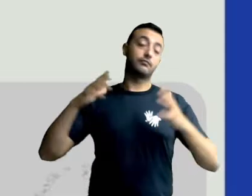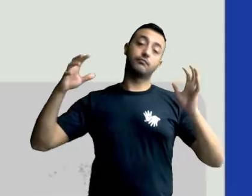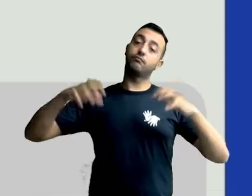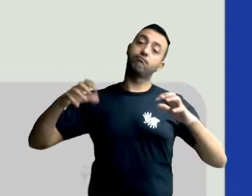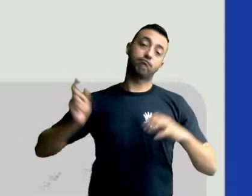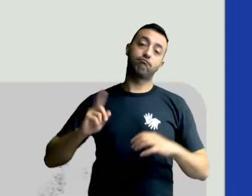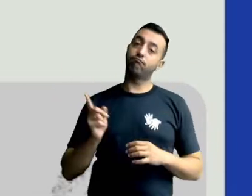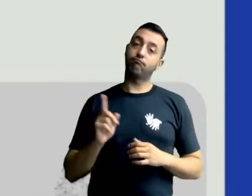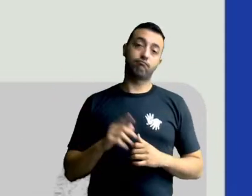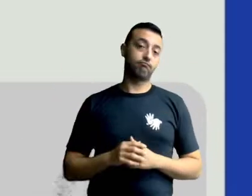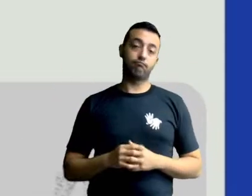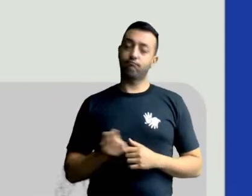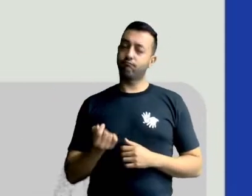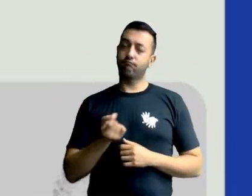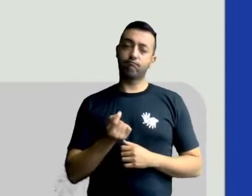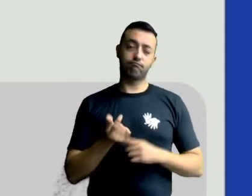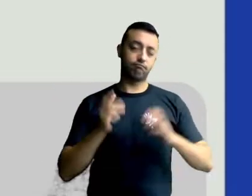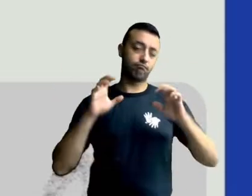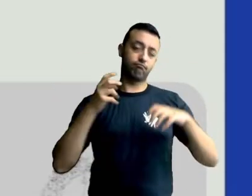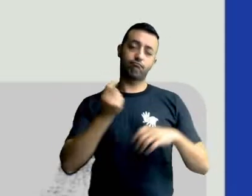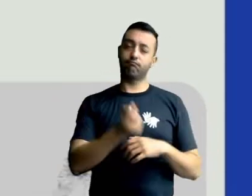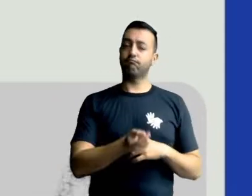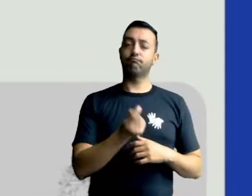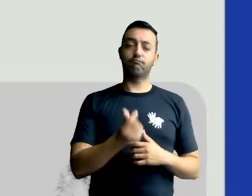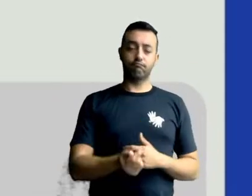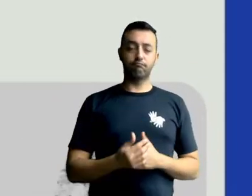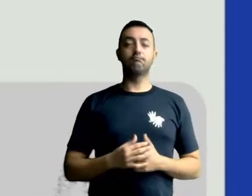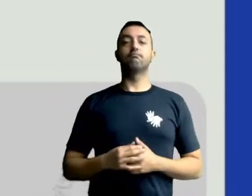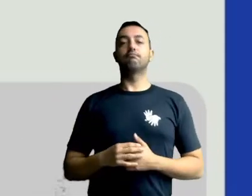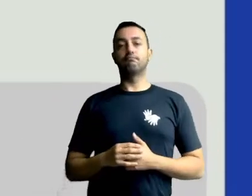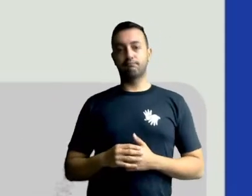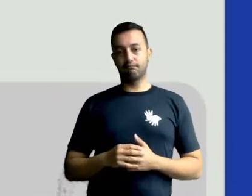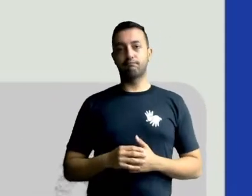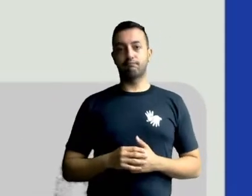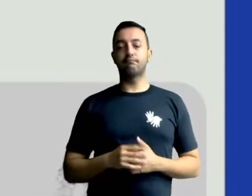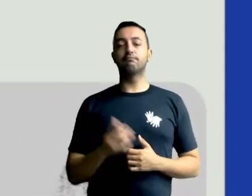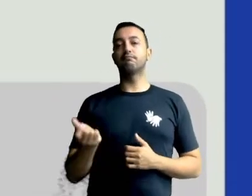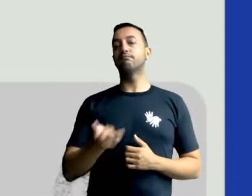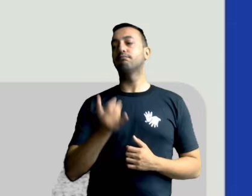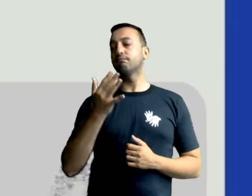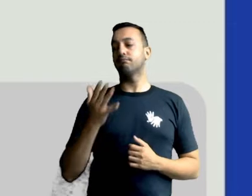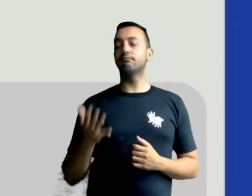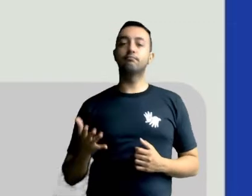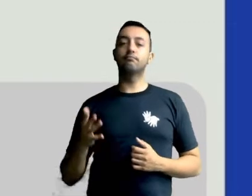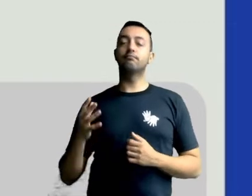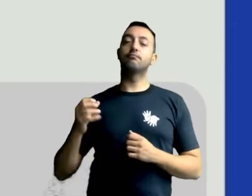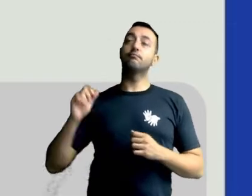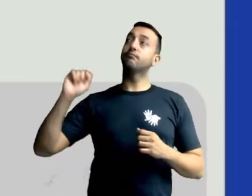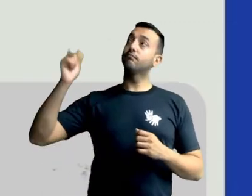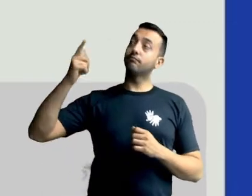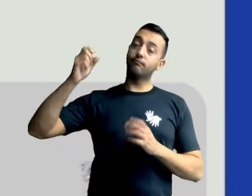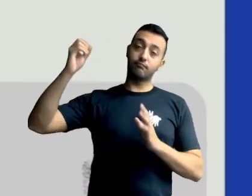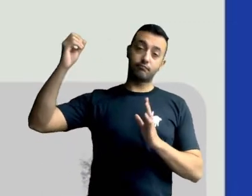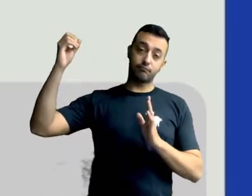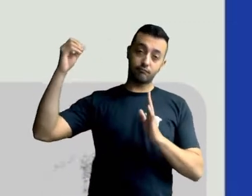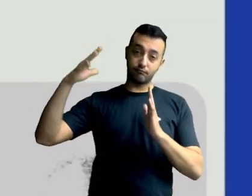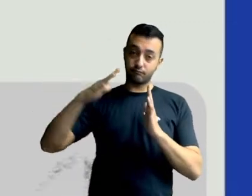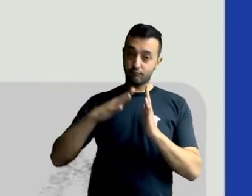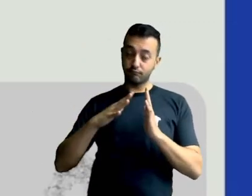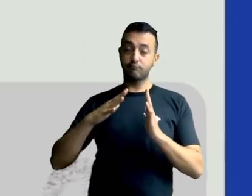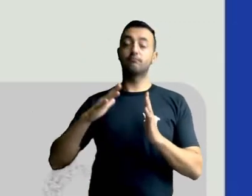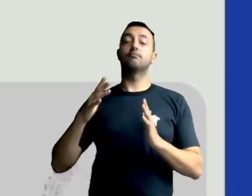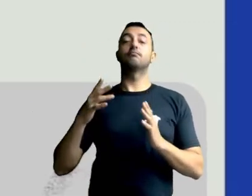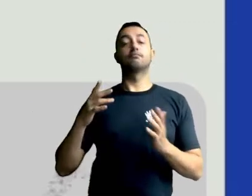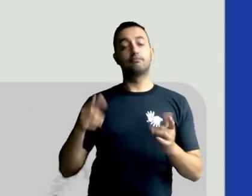não chovem muito, não tem muita incidência de chuvas naquela região. A quantidade da luz do sol que